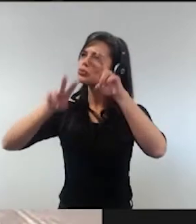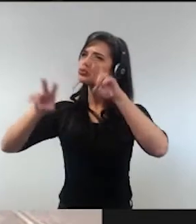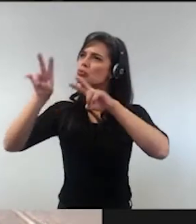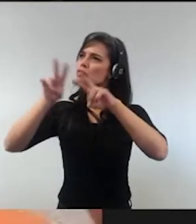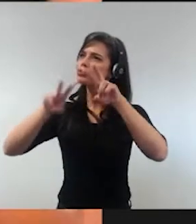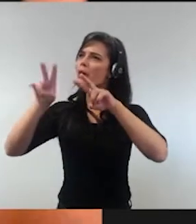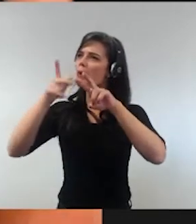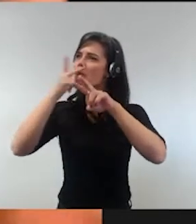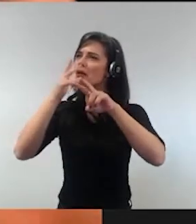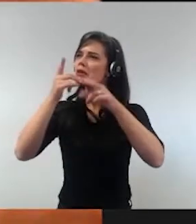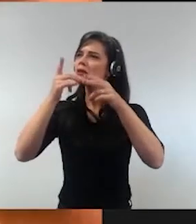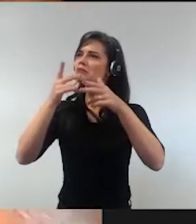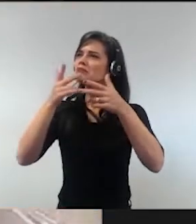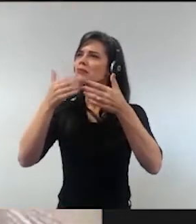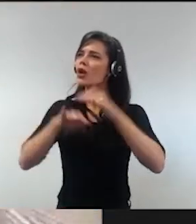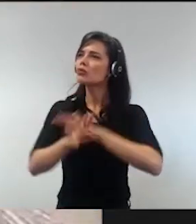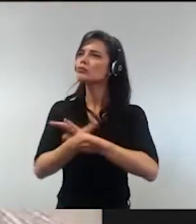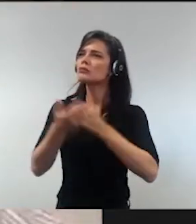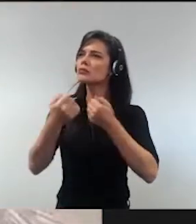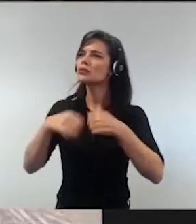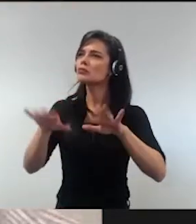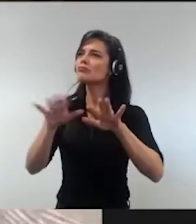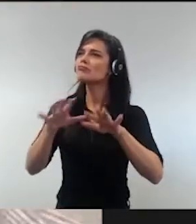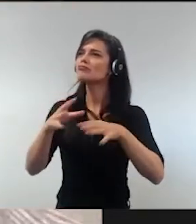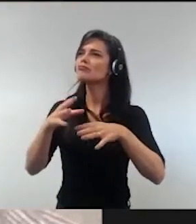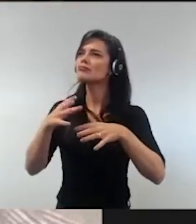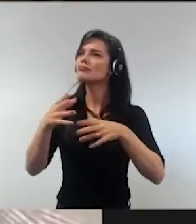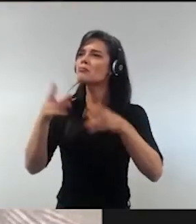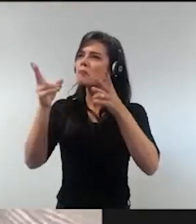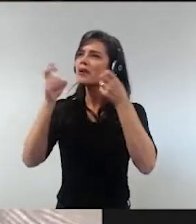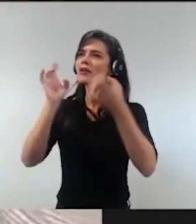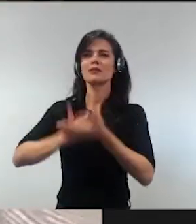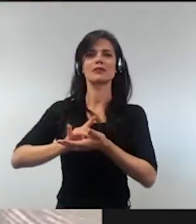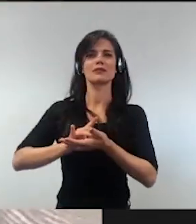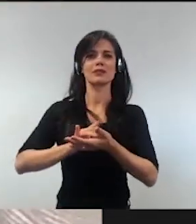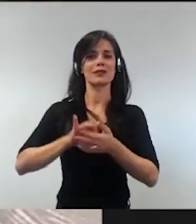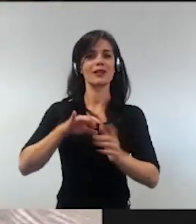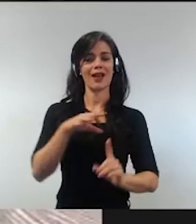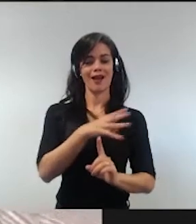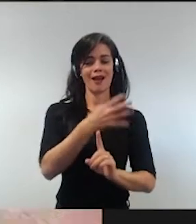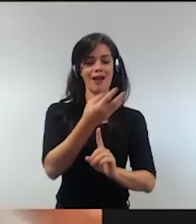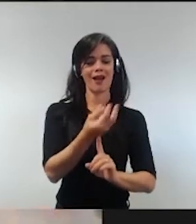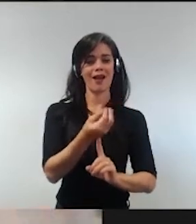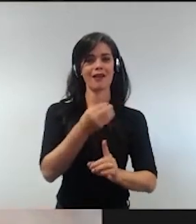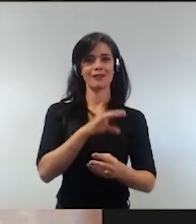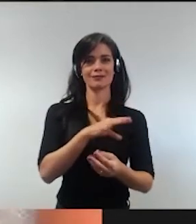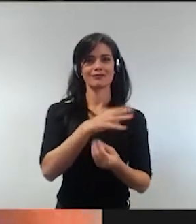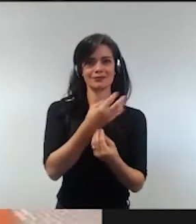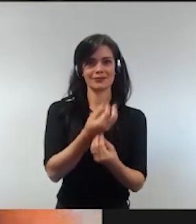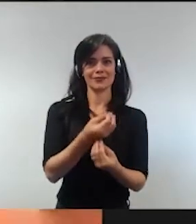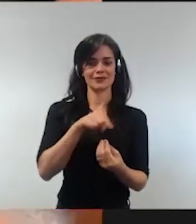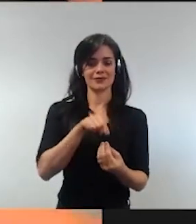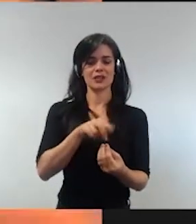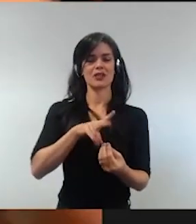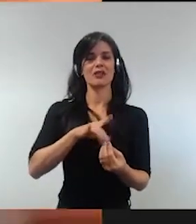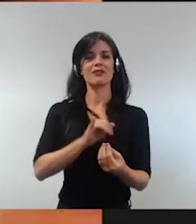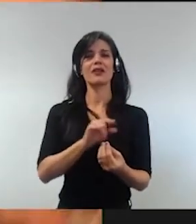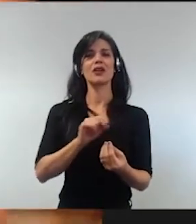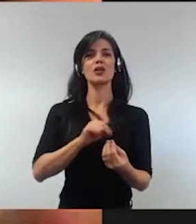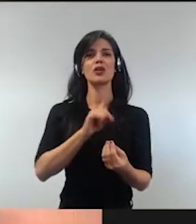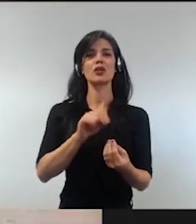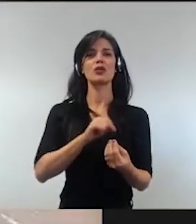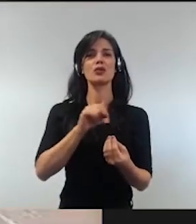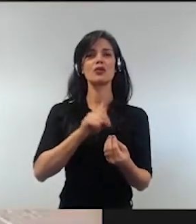por assim dizer, a finalidade da arte é justamente retratar para a esfera de